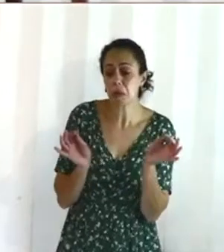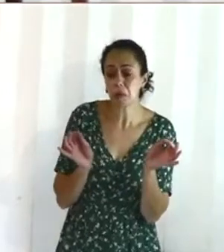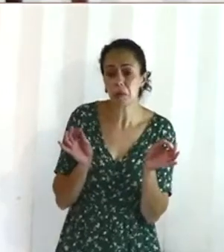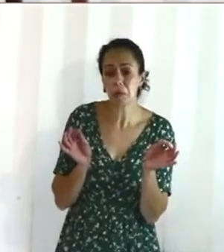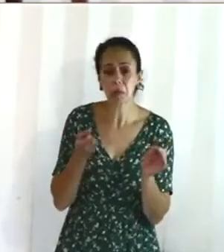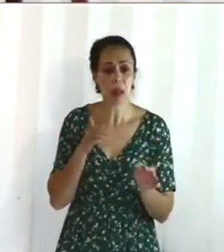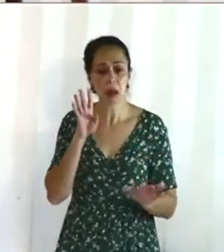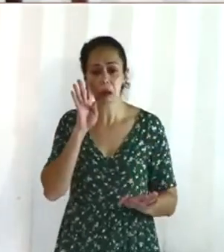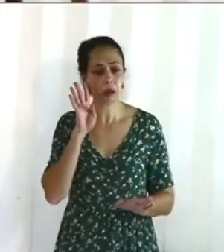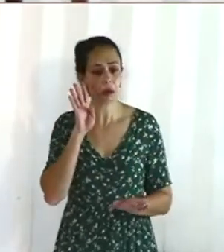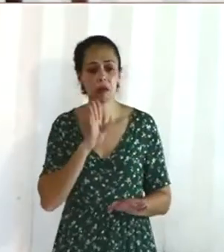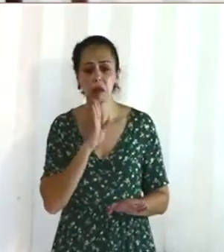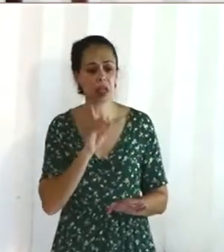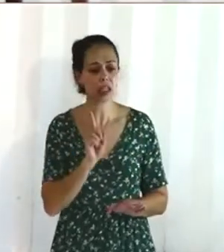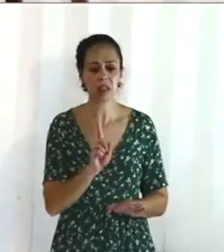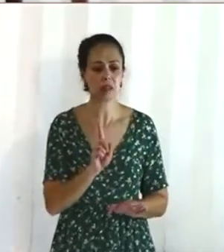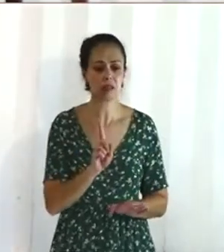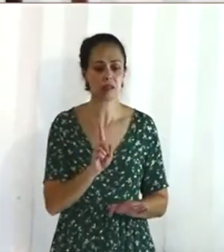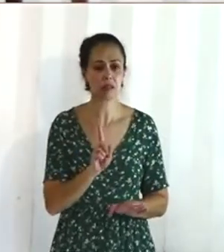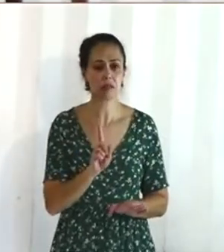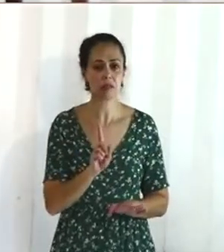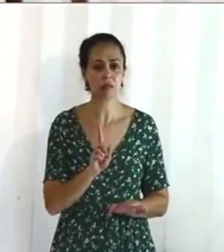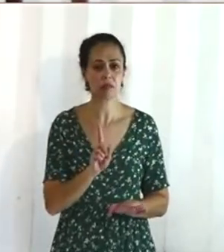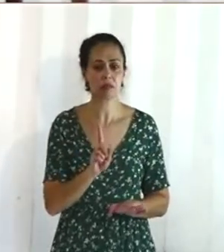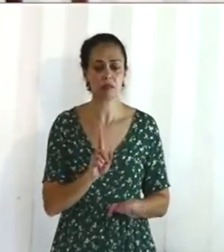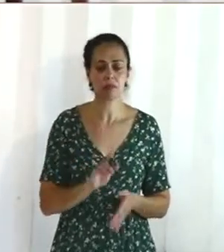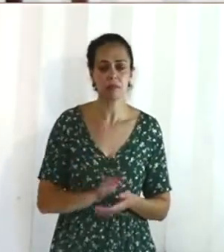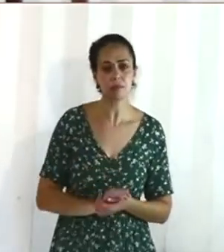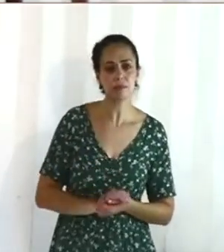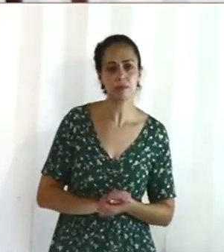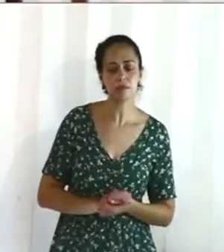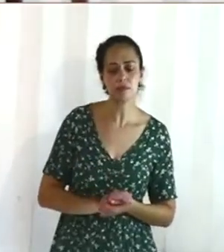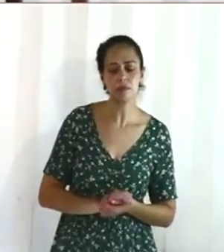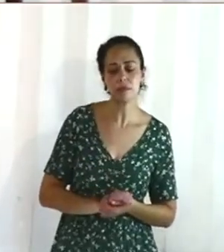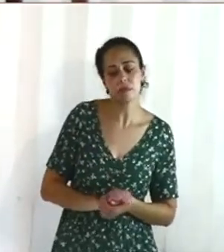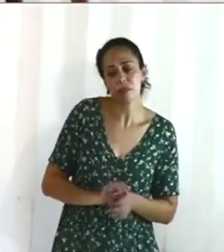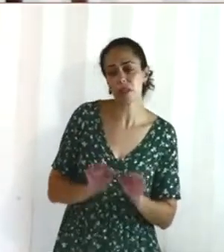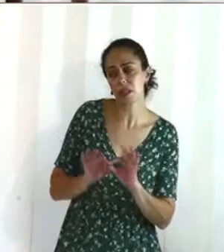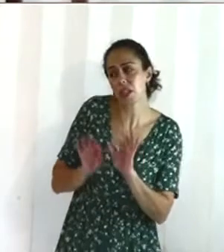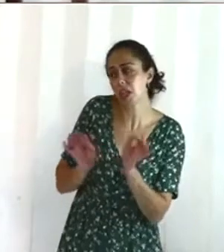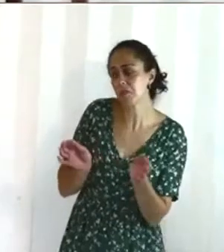Vão responder de uma maneira que não vive com o verbo da vida.